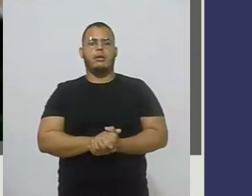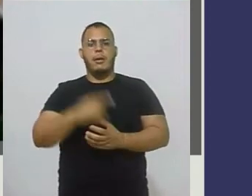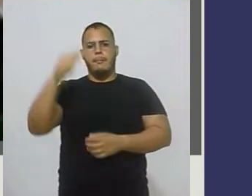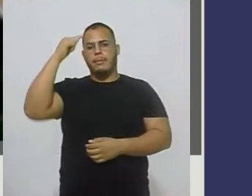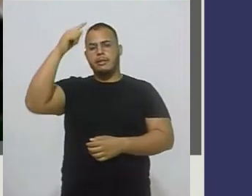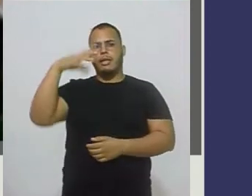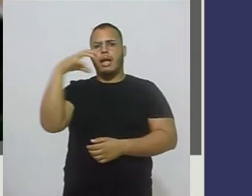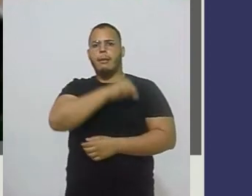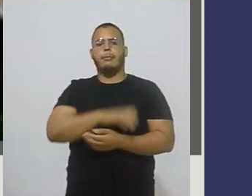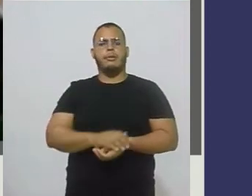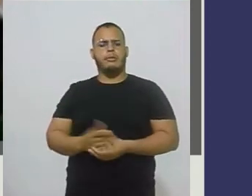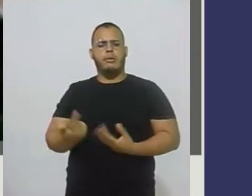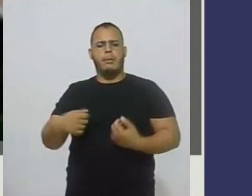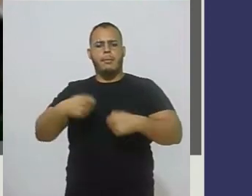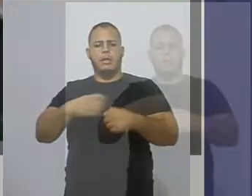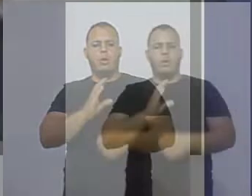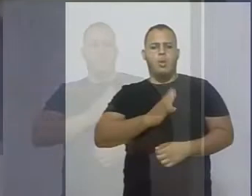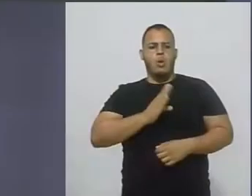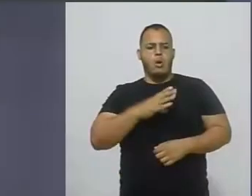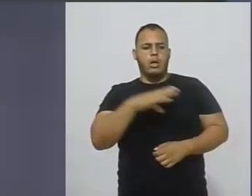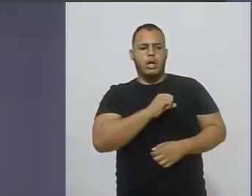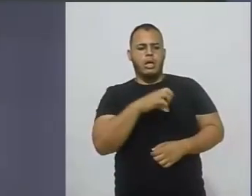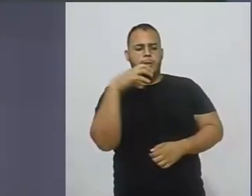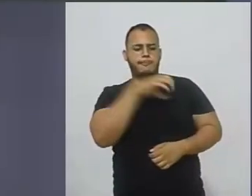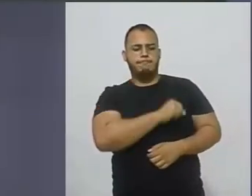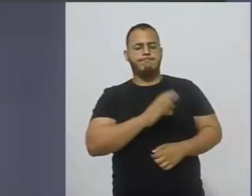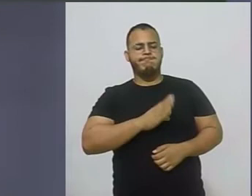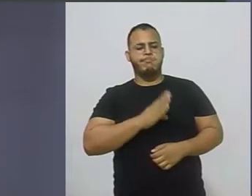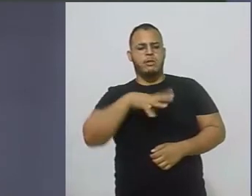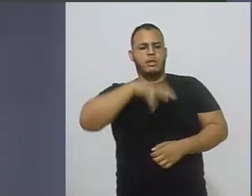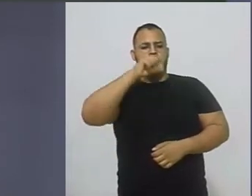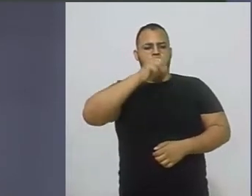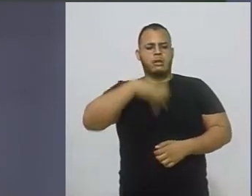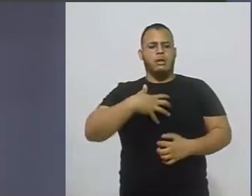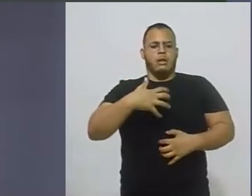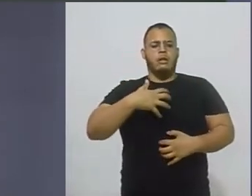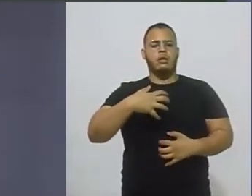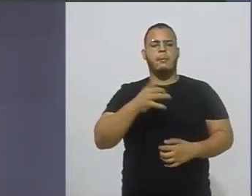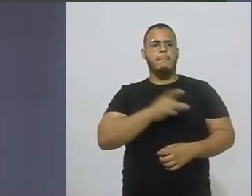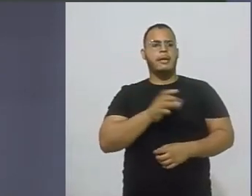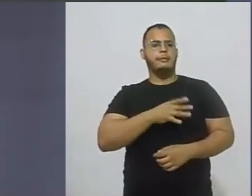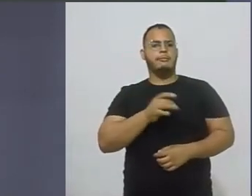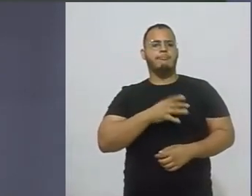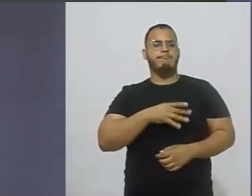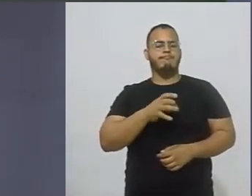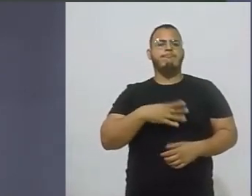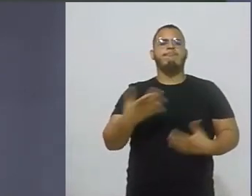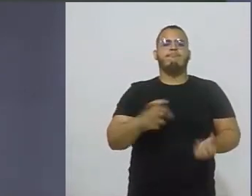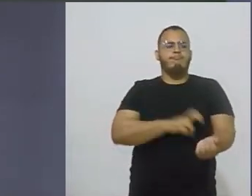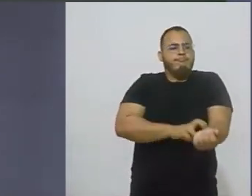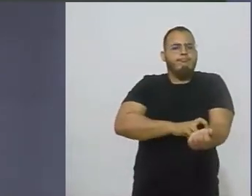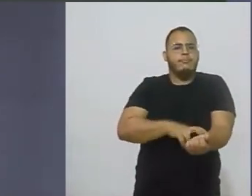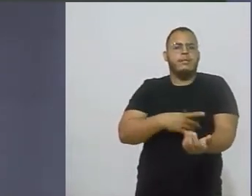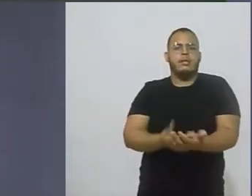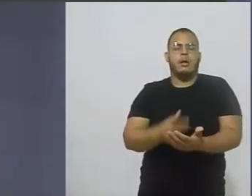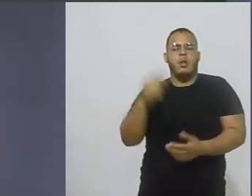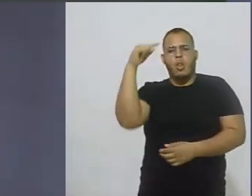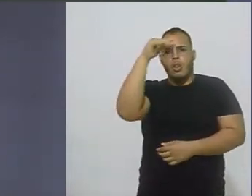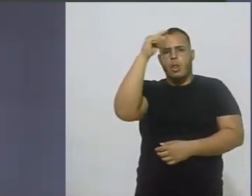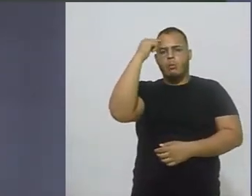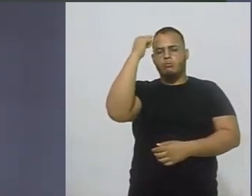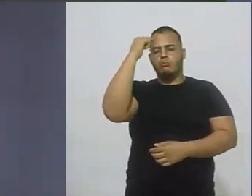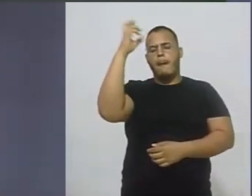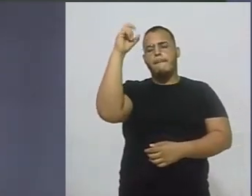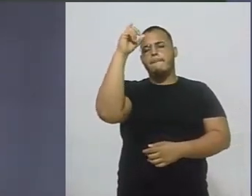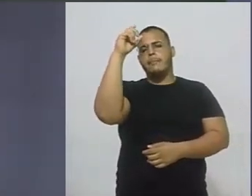para saber o que fazer. O coração fica logo acelerado, a respiração fica ofegante, a gente corre, fica, se defende e aí o nosso pensamento